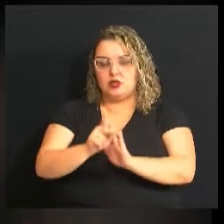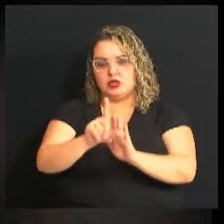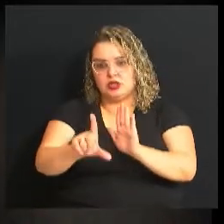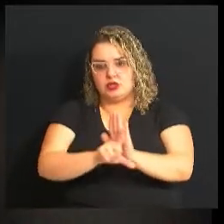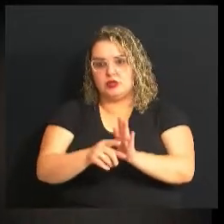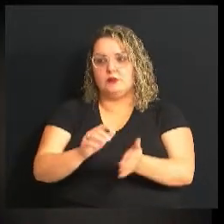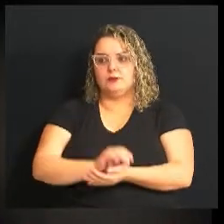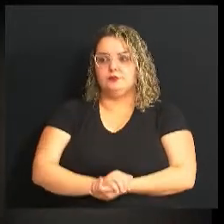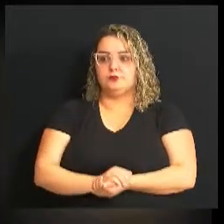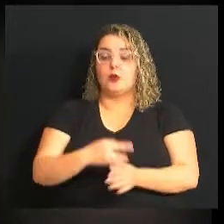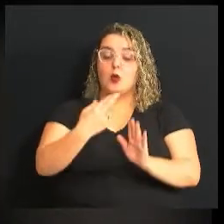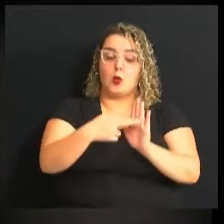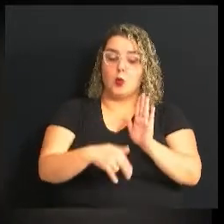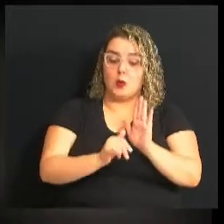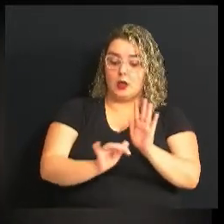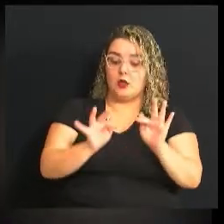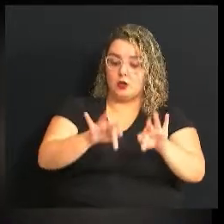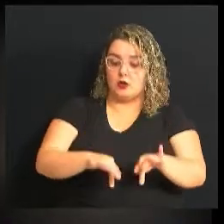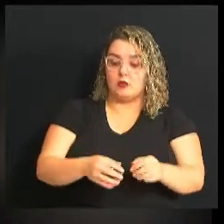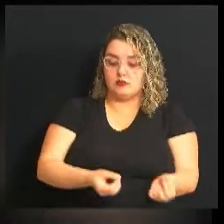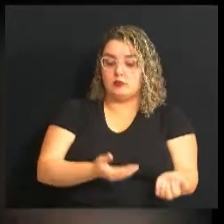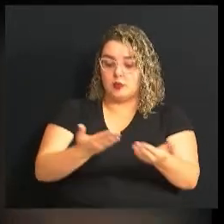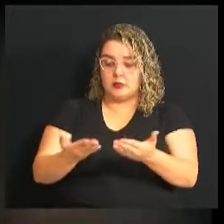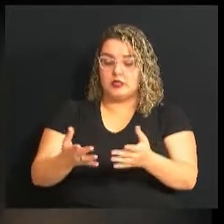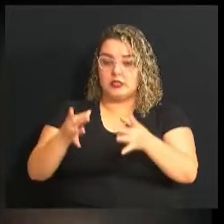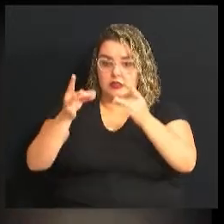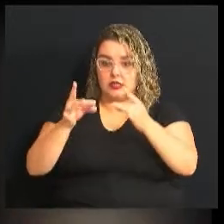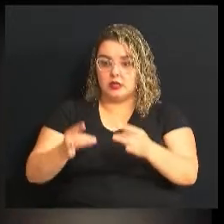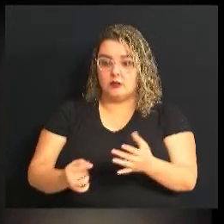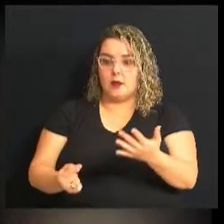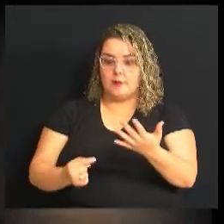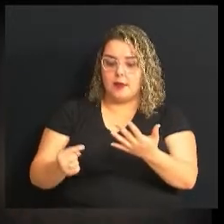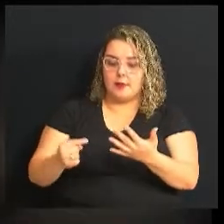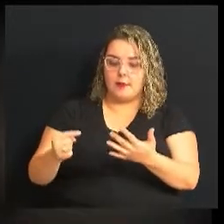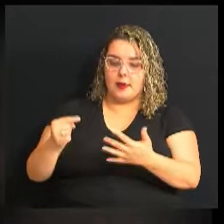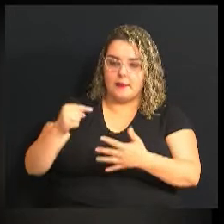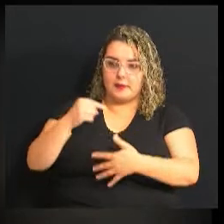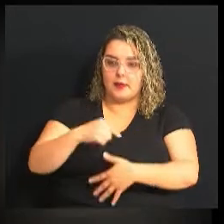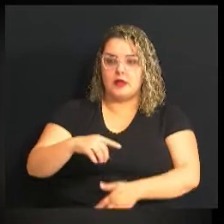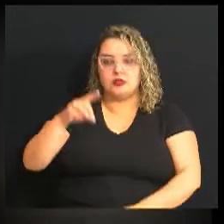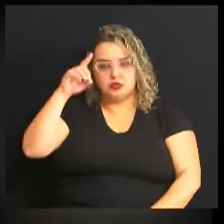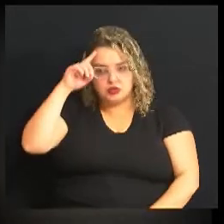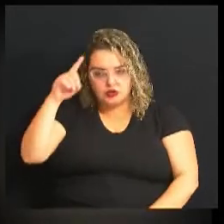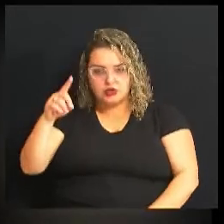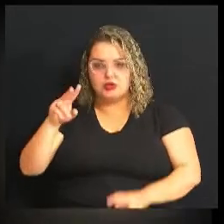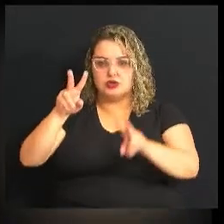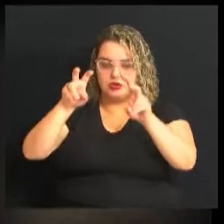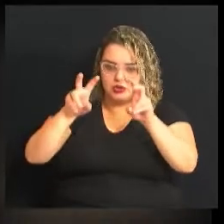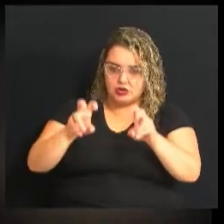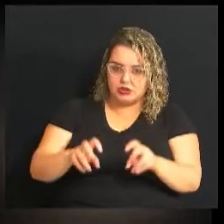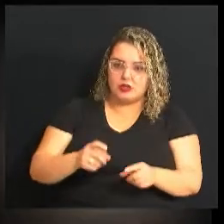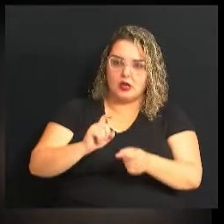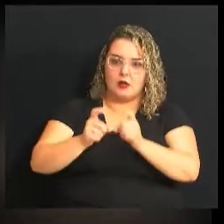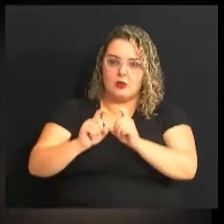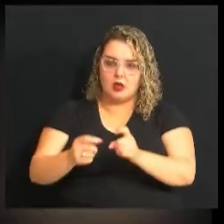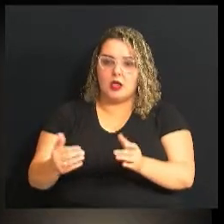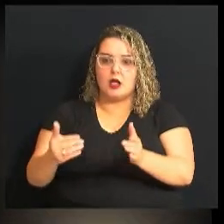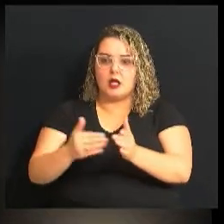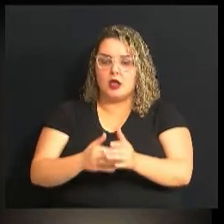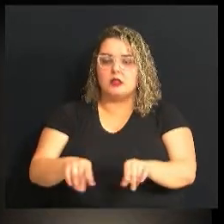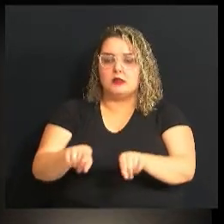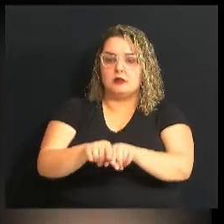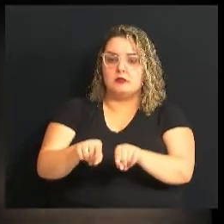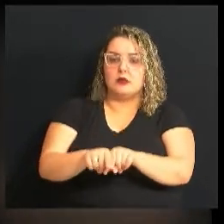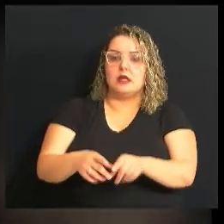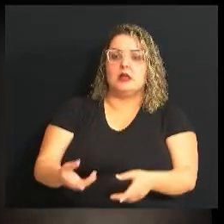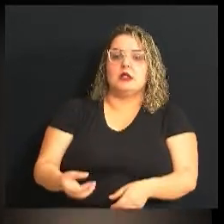relatório final foi apresentado e detalhado ponto por ponto, com datas e temas das reuniões, além das proposições